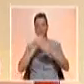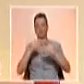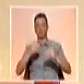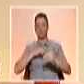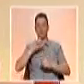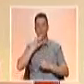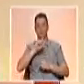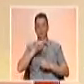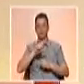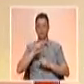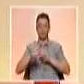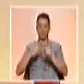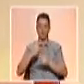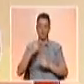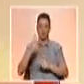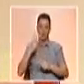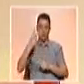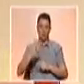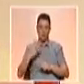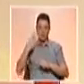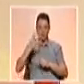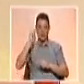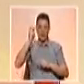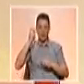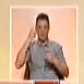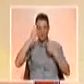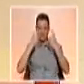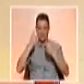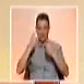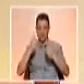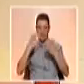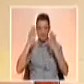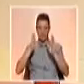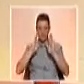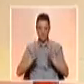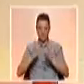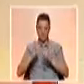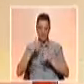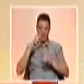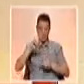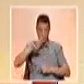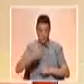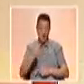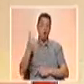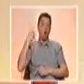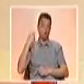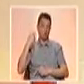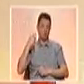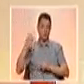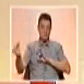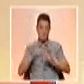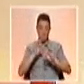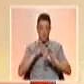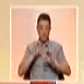eu posso deixar passar 2 ou 3 anos, vou pensar depois. Não pode ser. Já devia ter sido ontem e tem que ser rigorosamente para